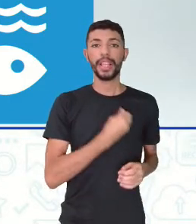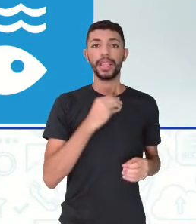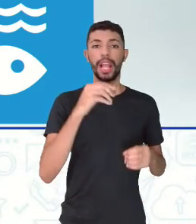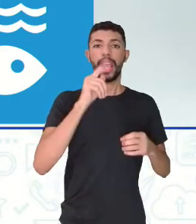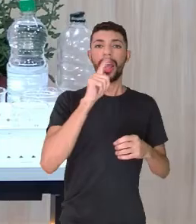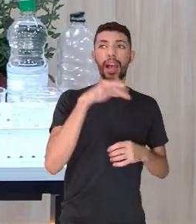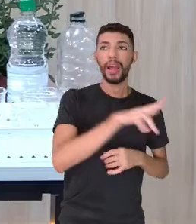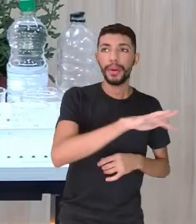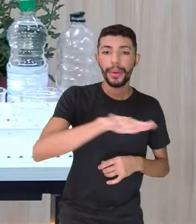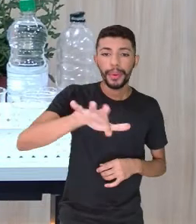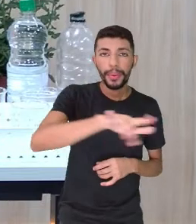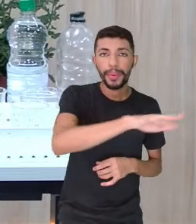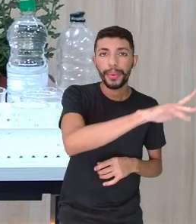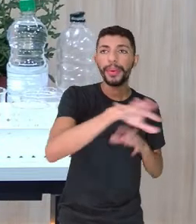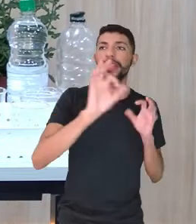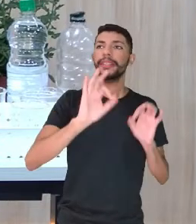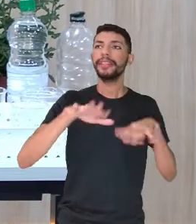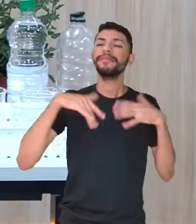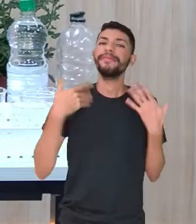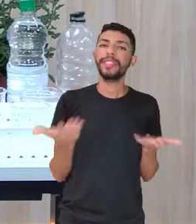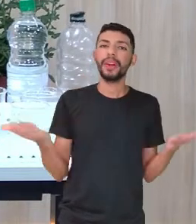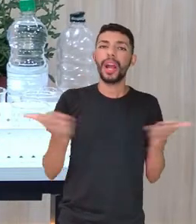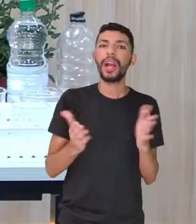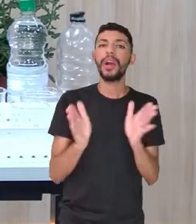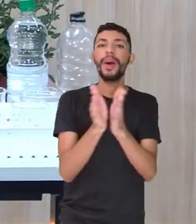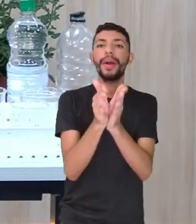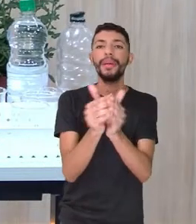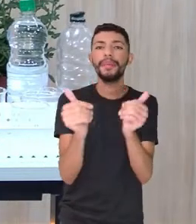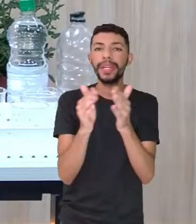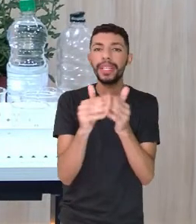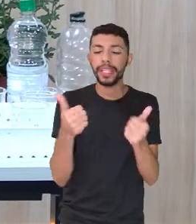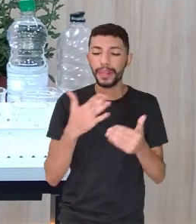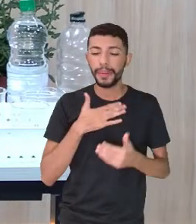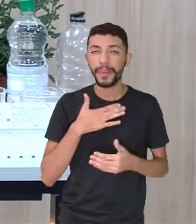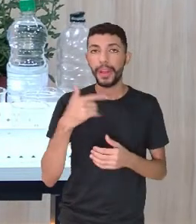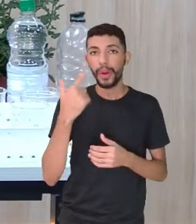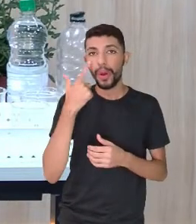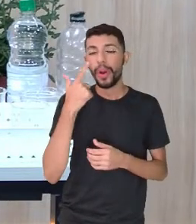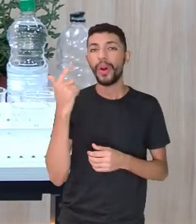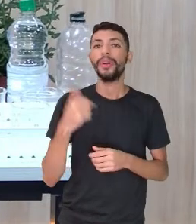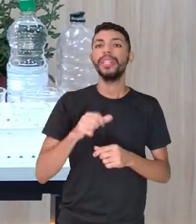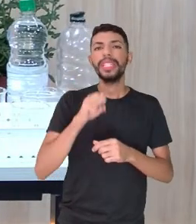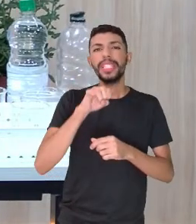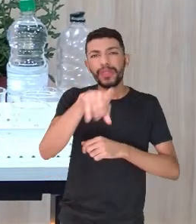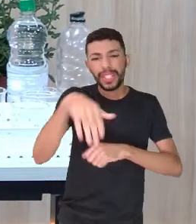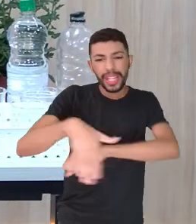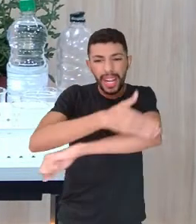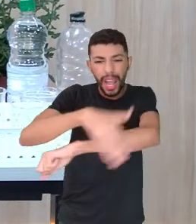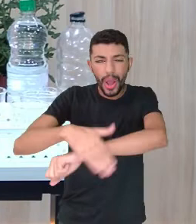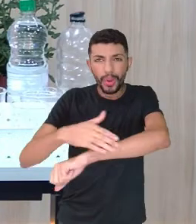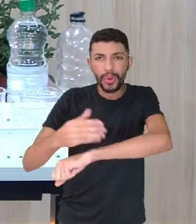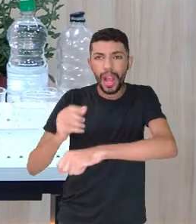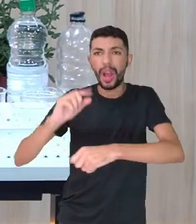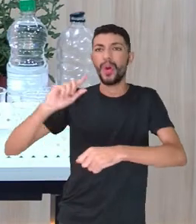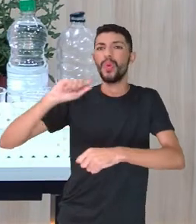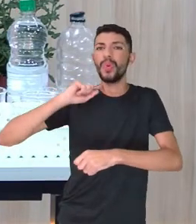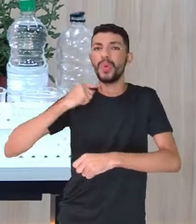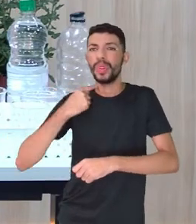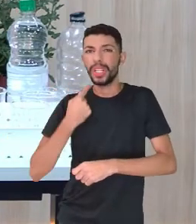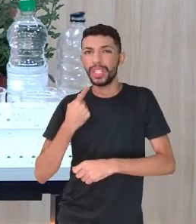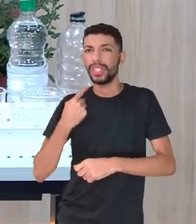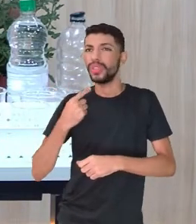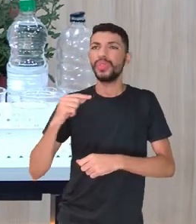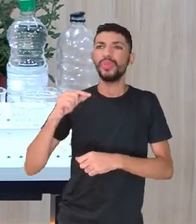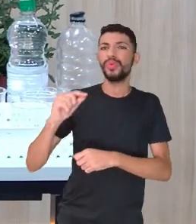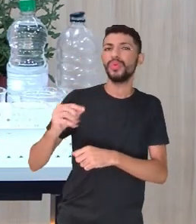E aqui vem o meu apelo, né? A questão, pessoal, está na rua, guarda o lixo, né? Não tenta chutar.